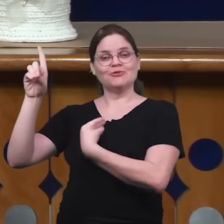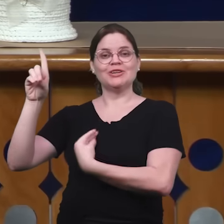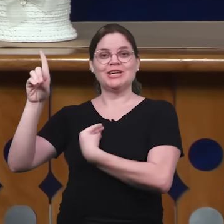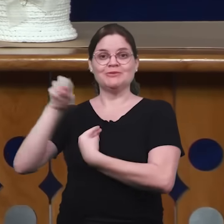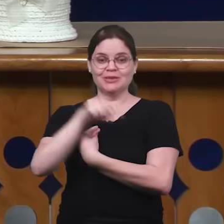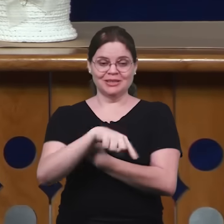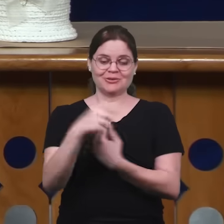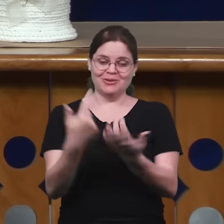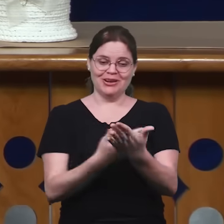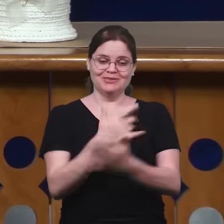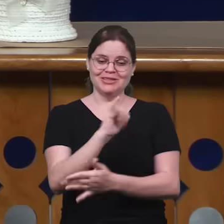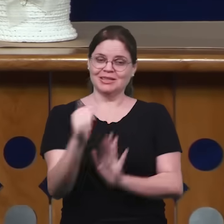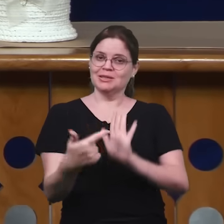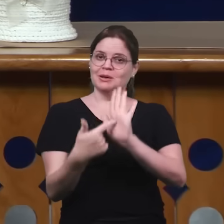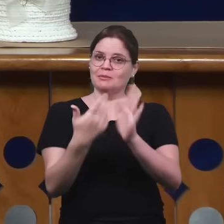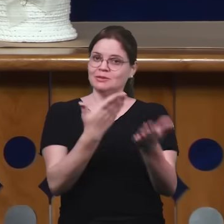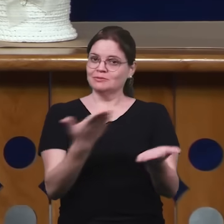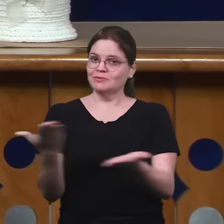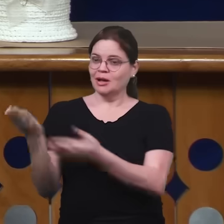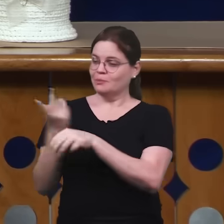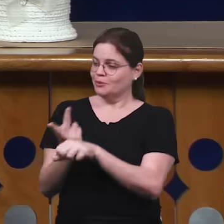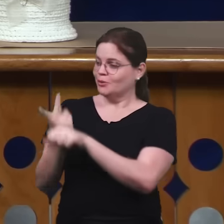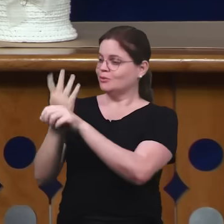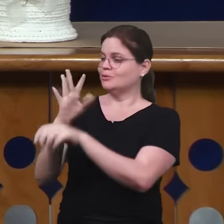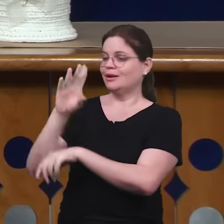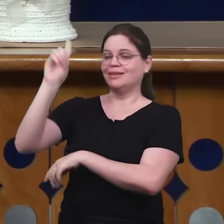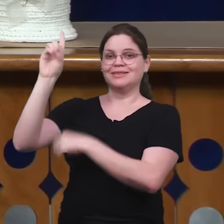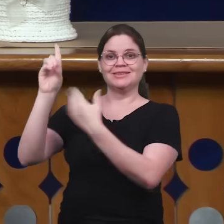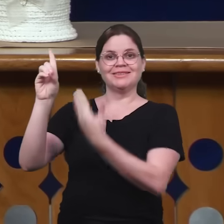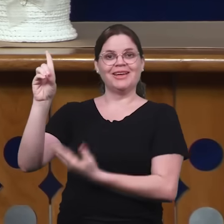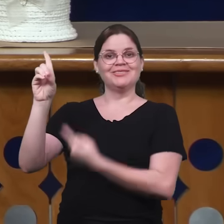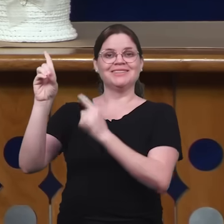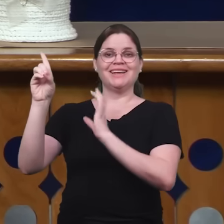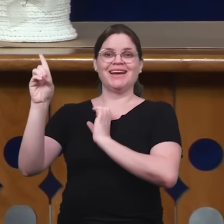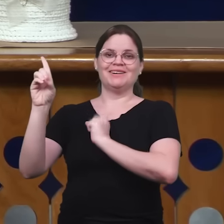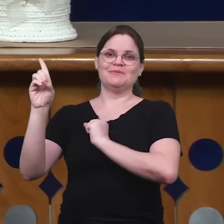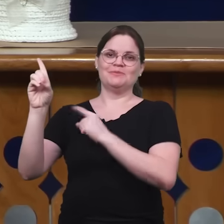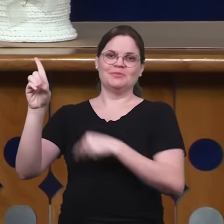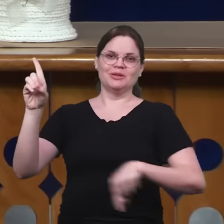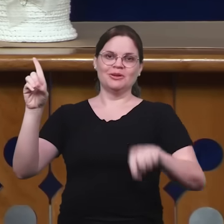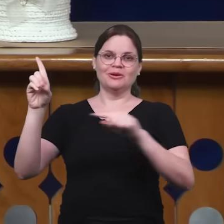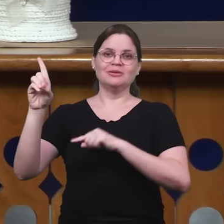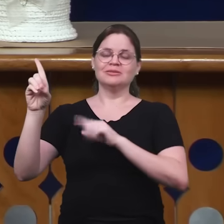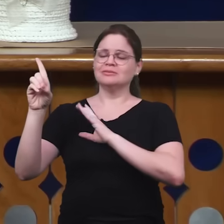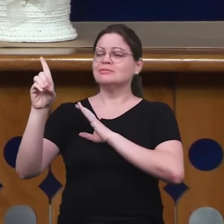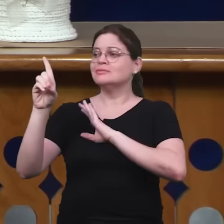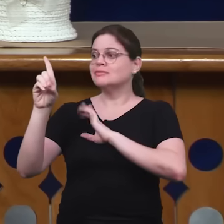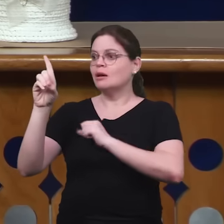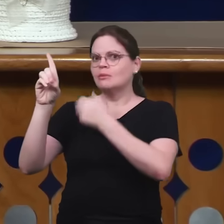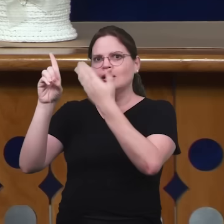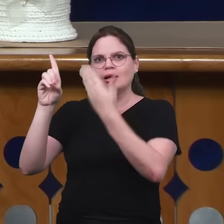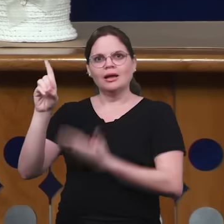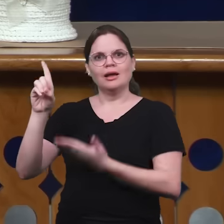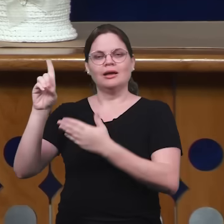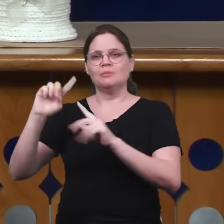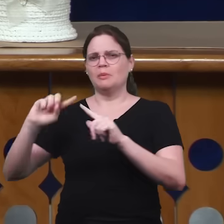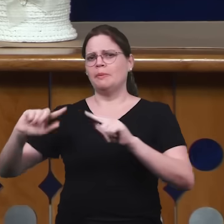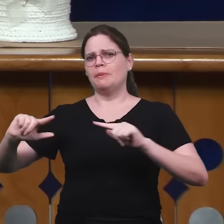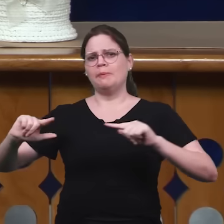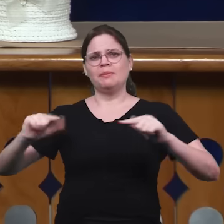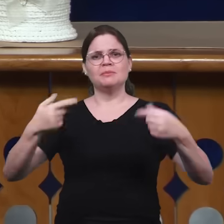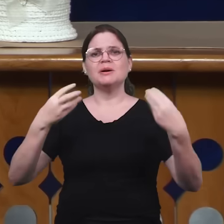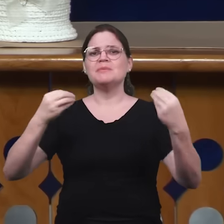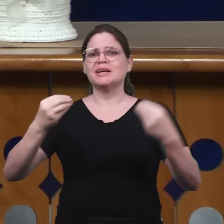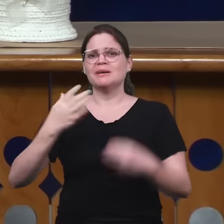profeta fala, porque ele fala de um Deus que nos ama, um Deus que fez tudo por você e por